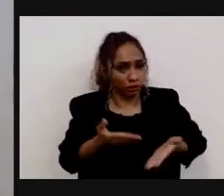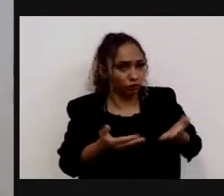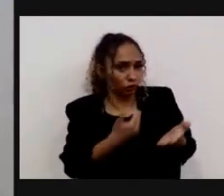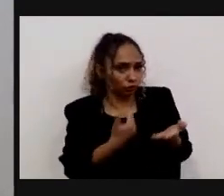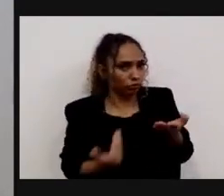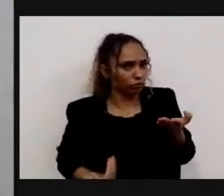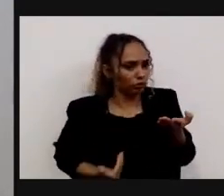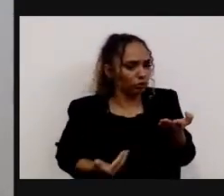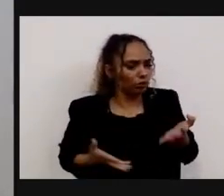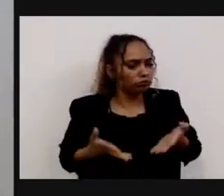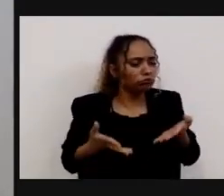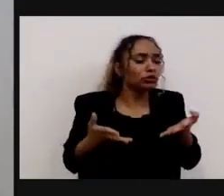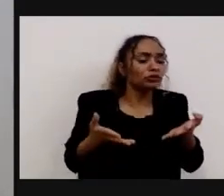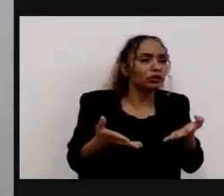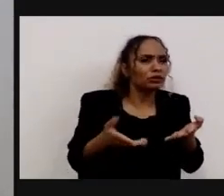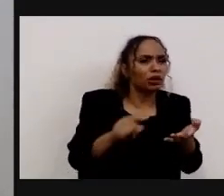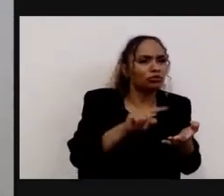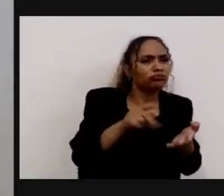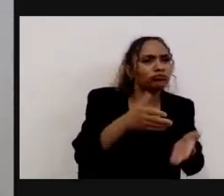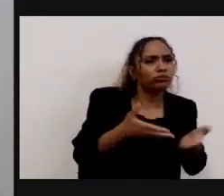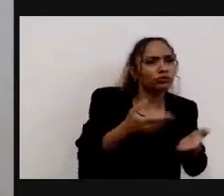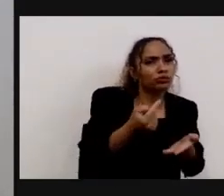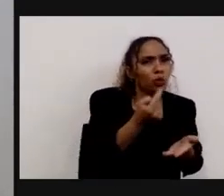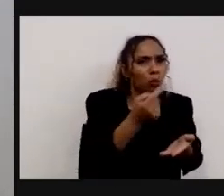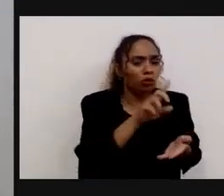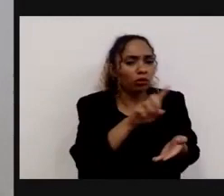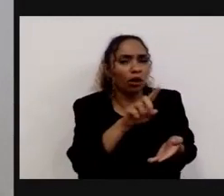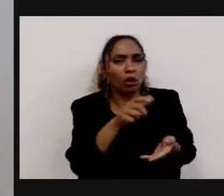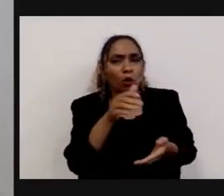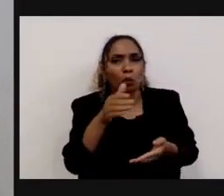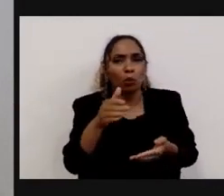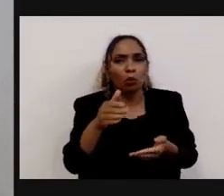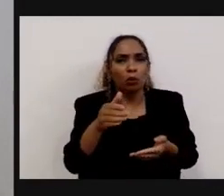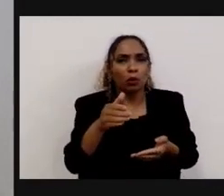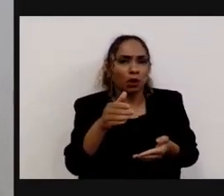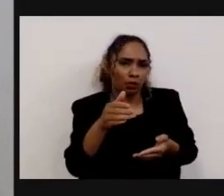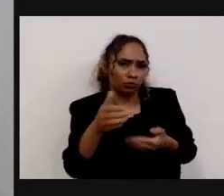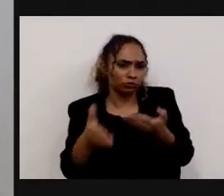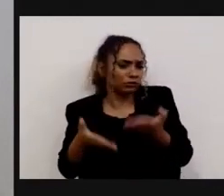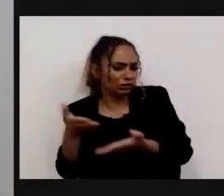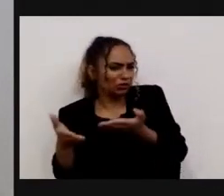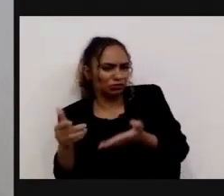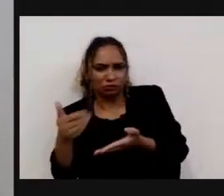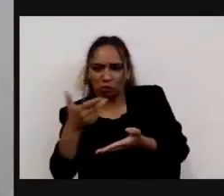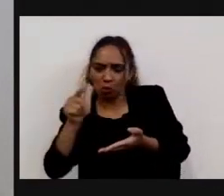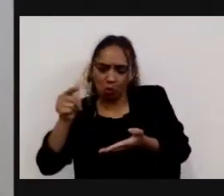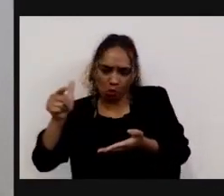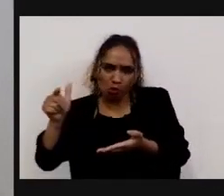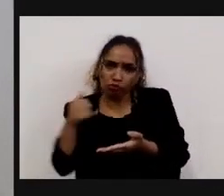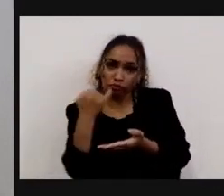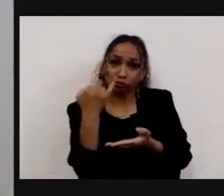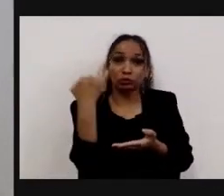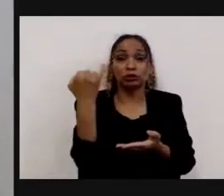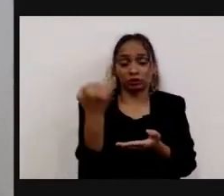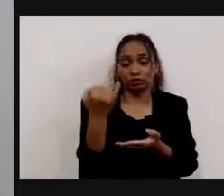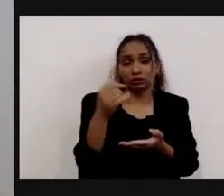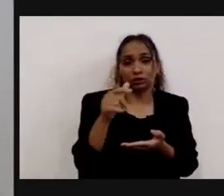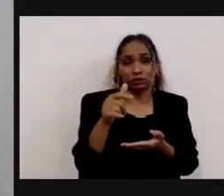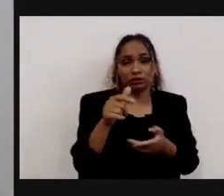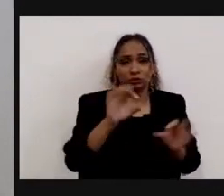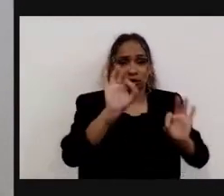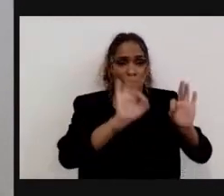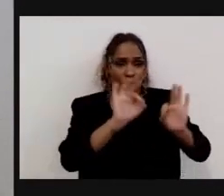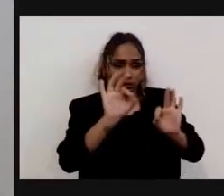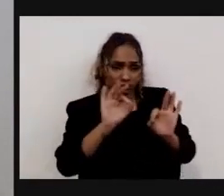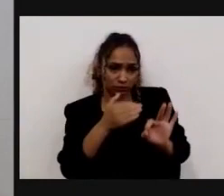a motivação não só do Servidor Público de qualquer colaborador se tornou um importantíssimo ativo para qualquer